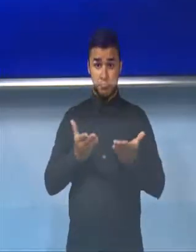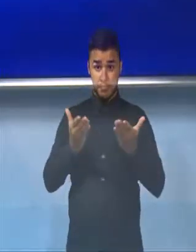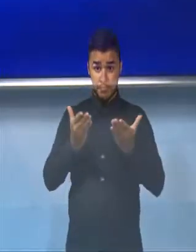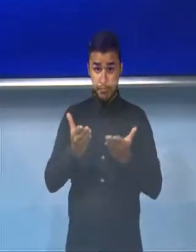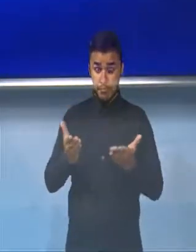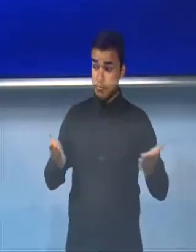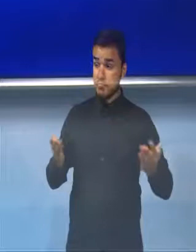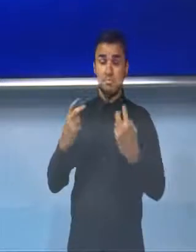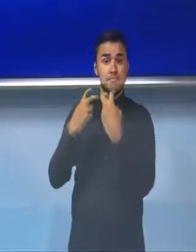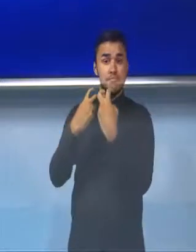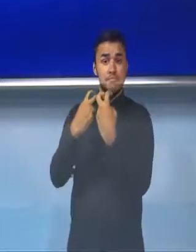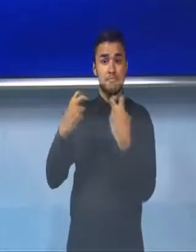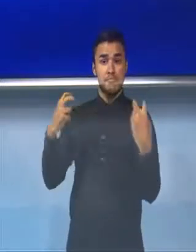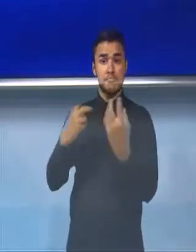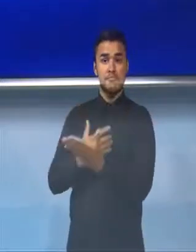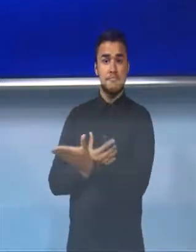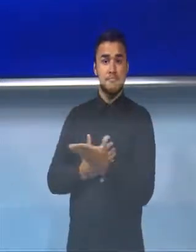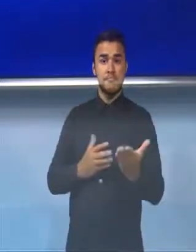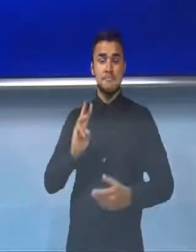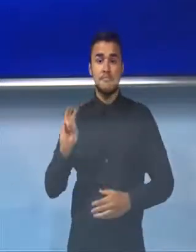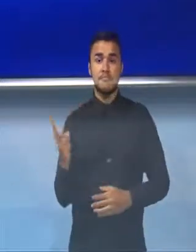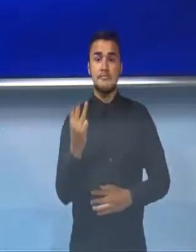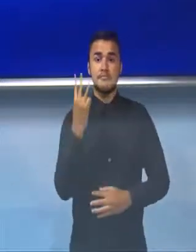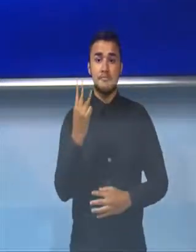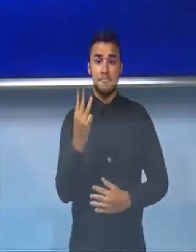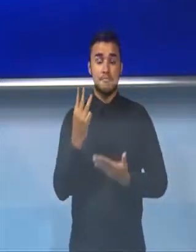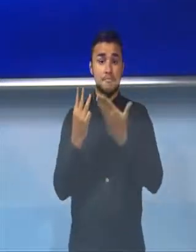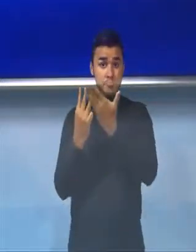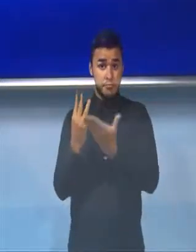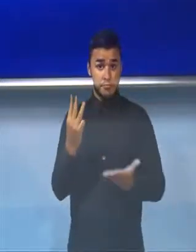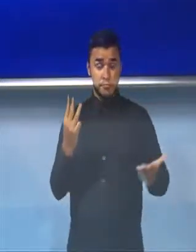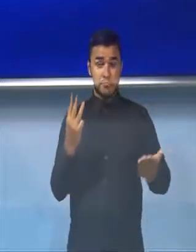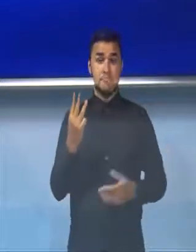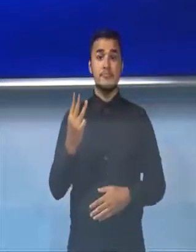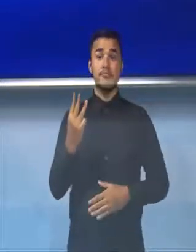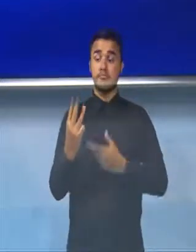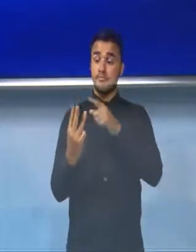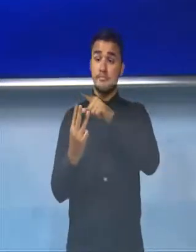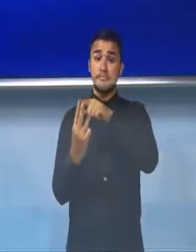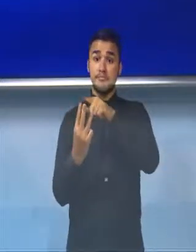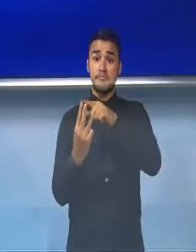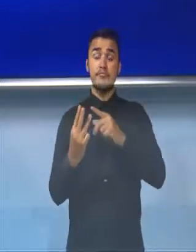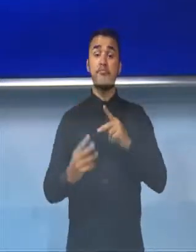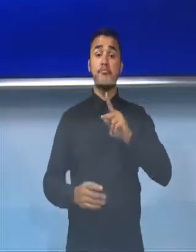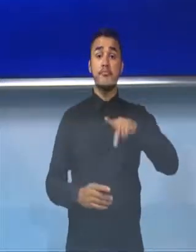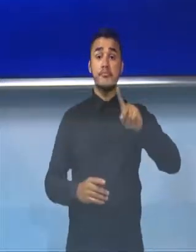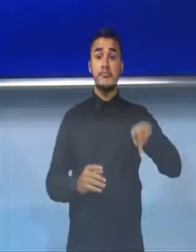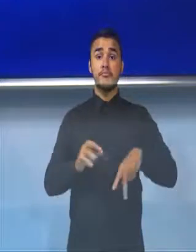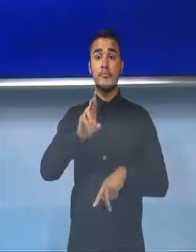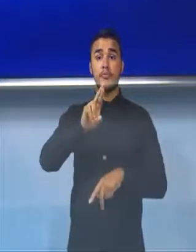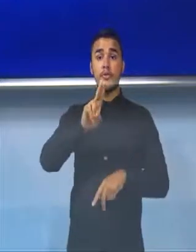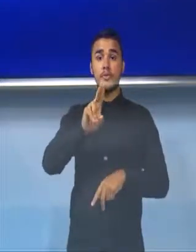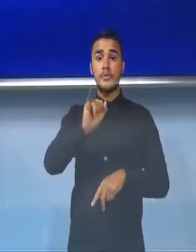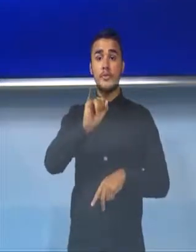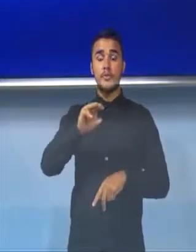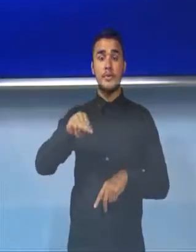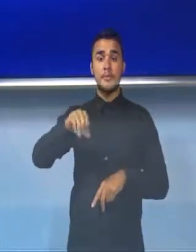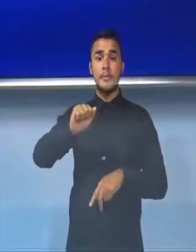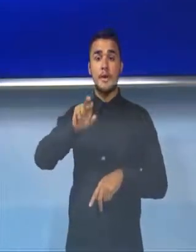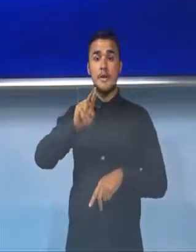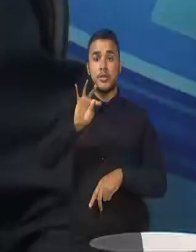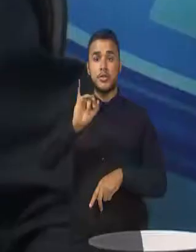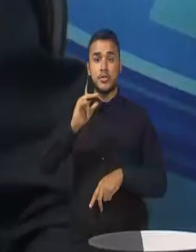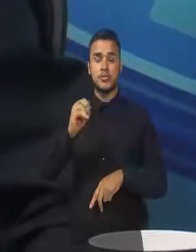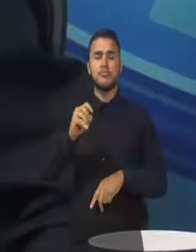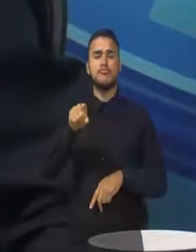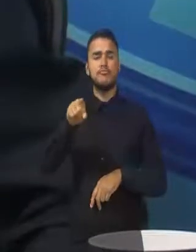aqui 3 dos nossos ilustres convidados e colaboradores para debater conosco. O professor Rui Martinho Rodrigues,